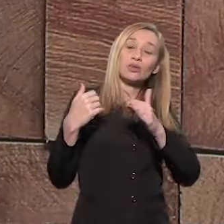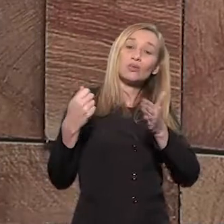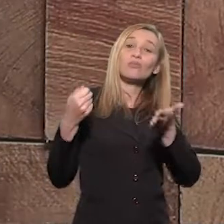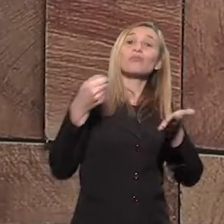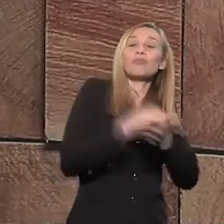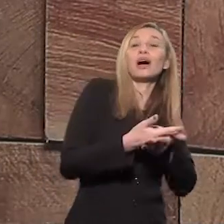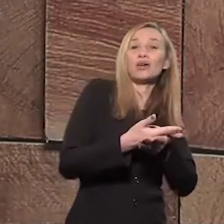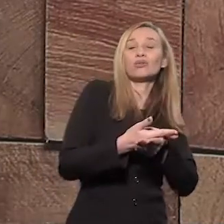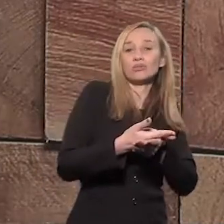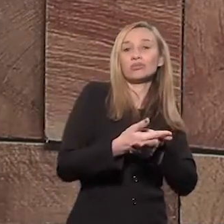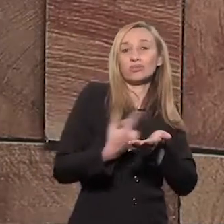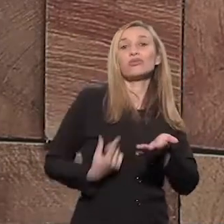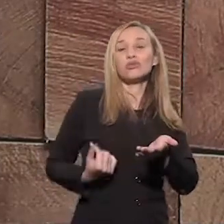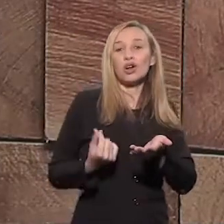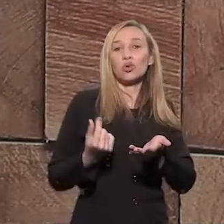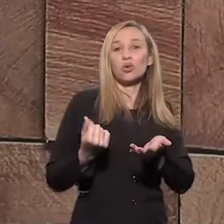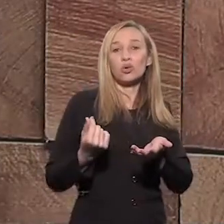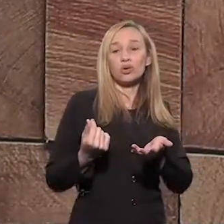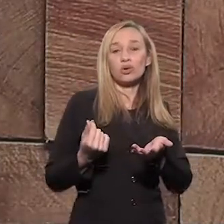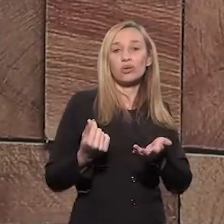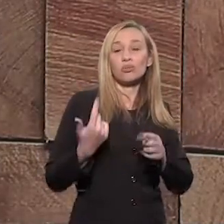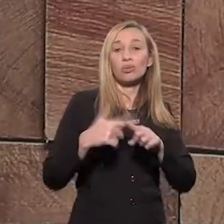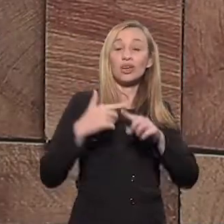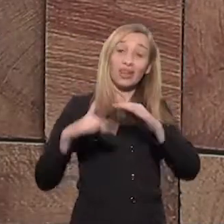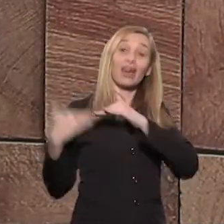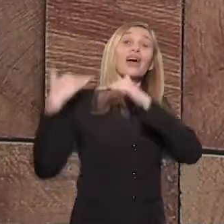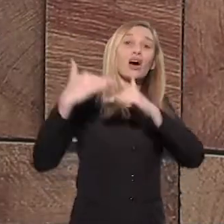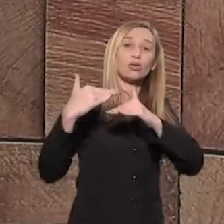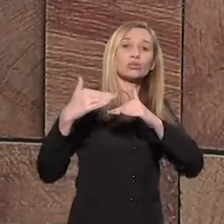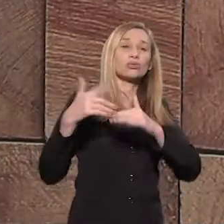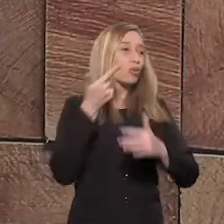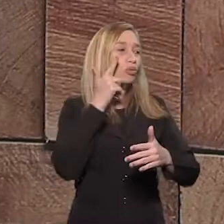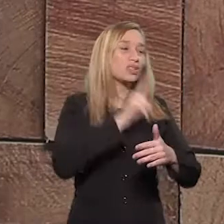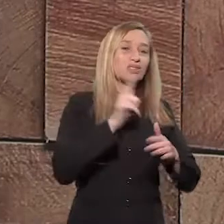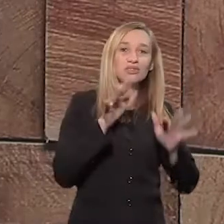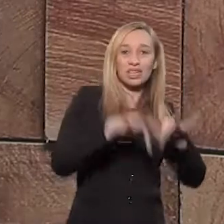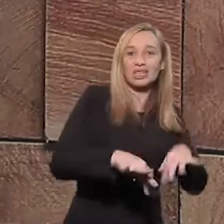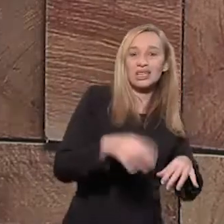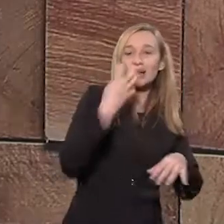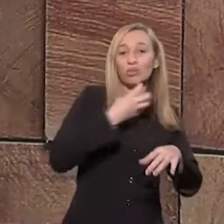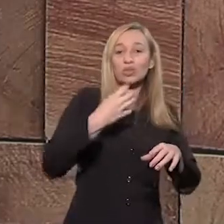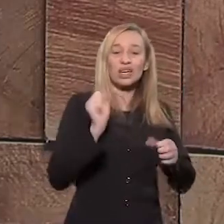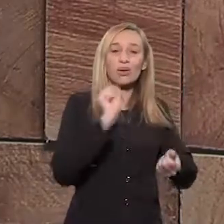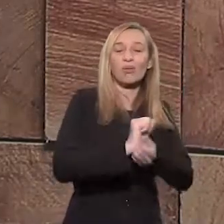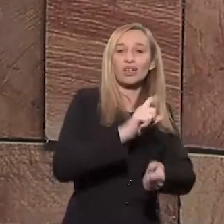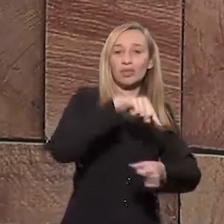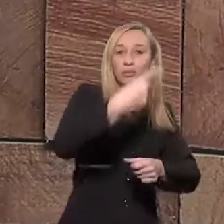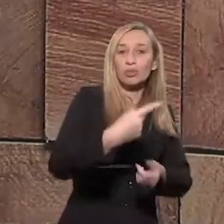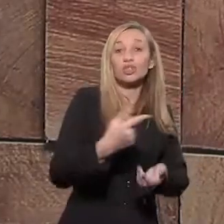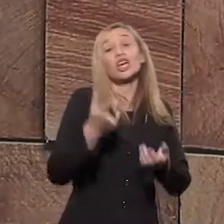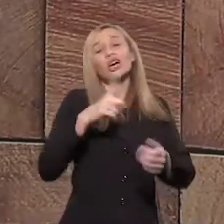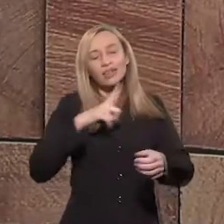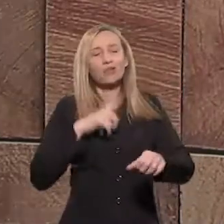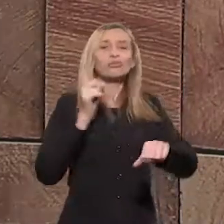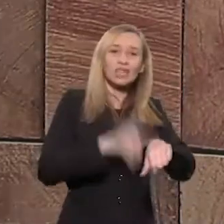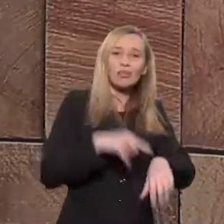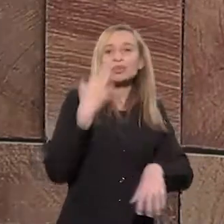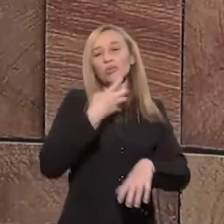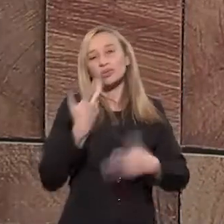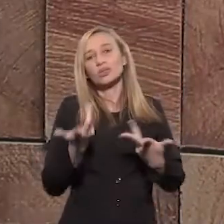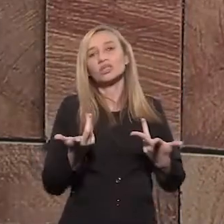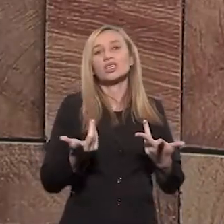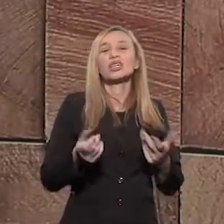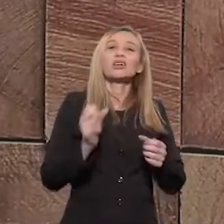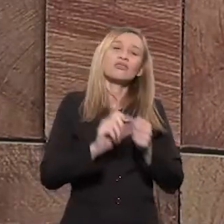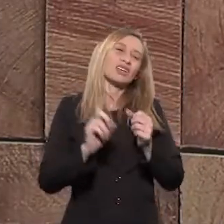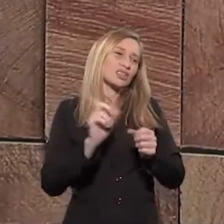vezes eu pago o preço desse crivo alto, que eu não consigo concretizar uma música aí fica para depois, entendeu? Aí tem o tempo da música